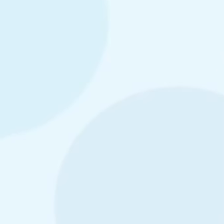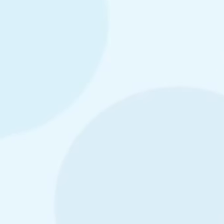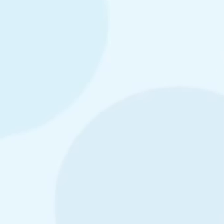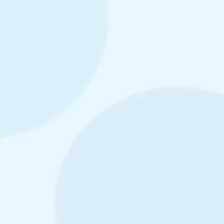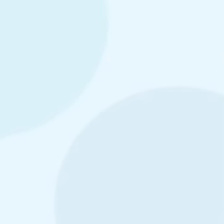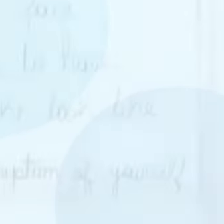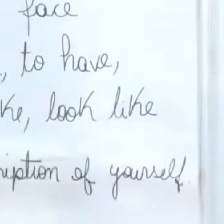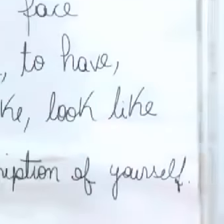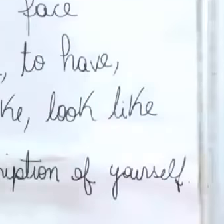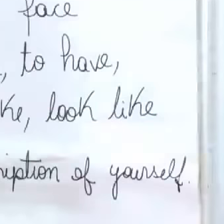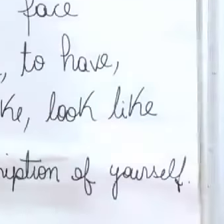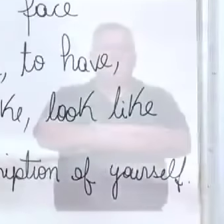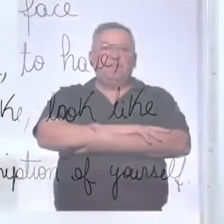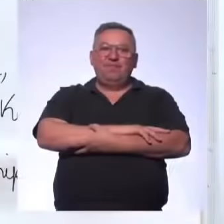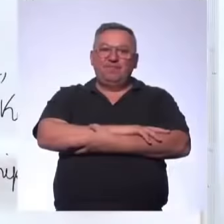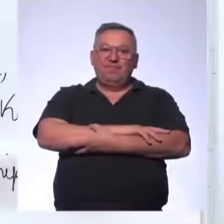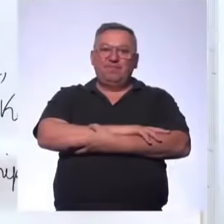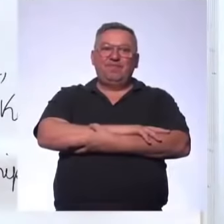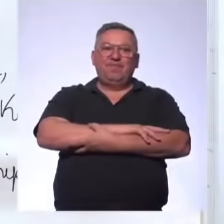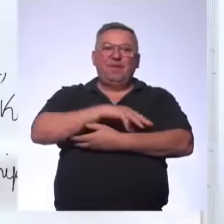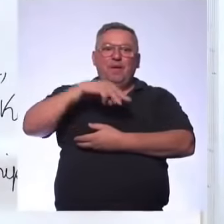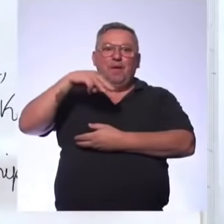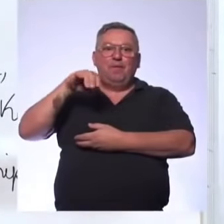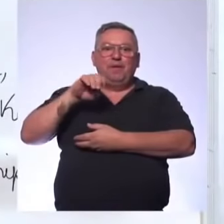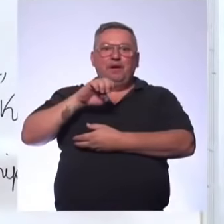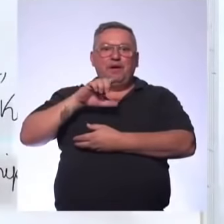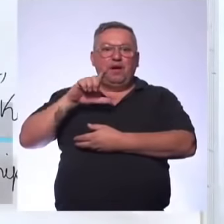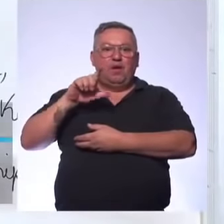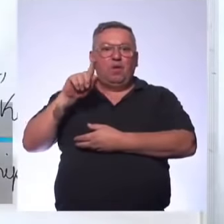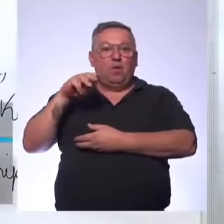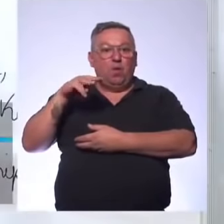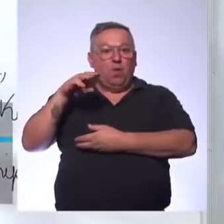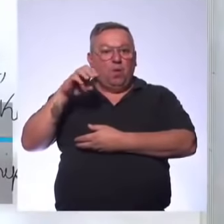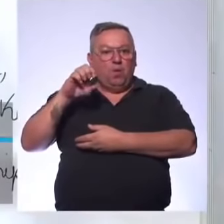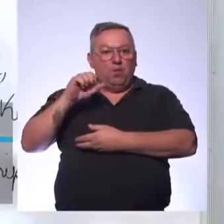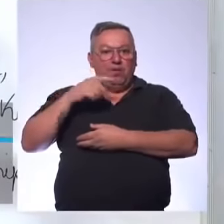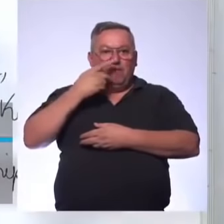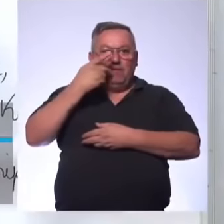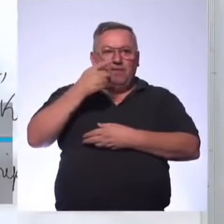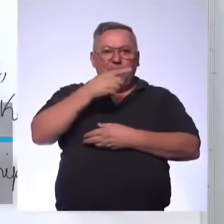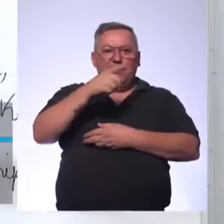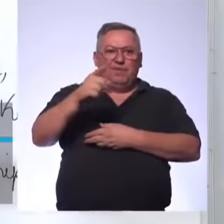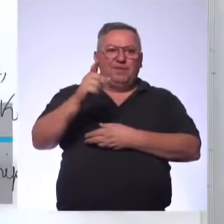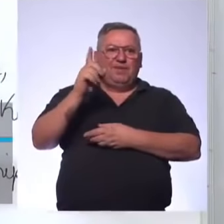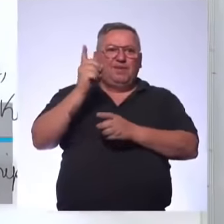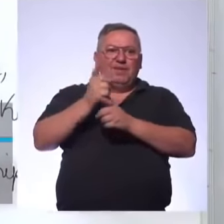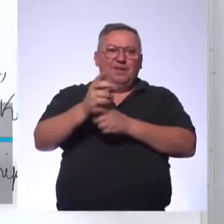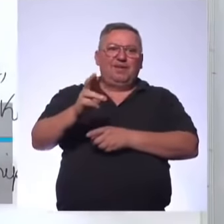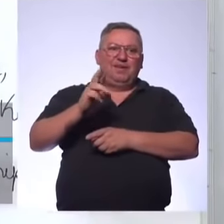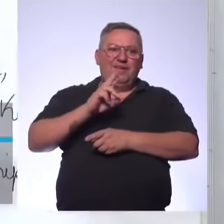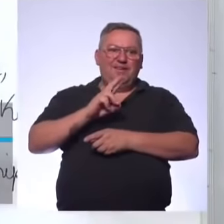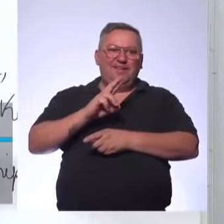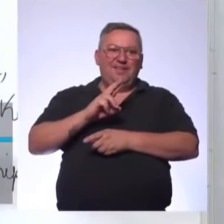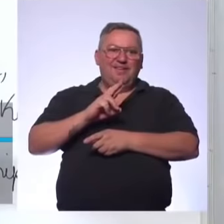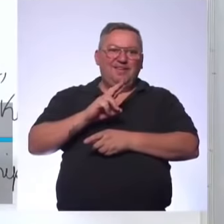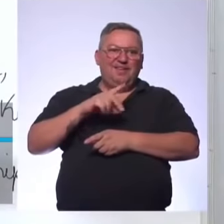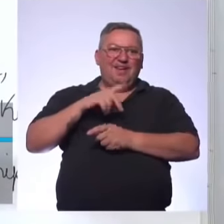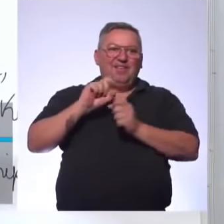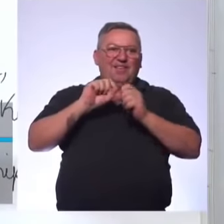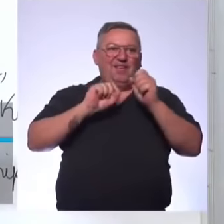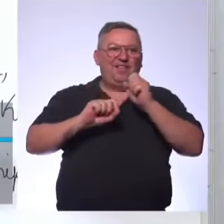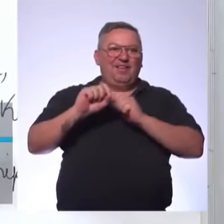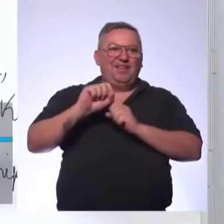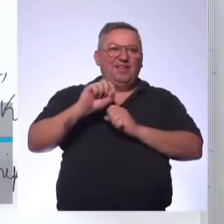E aí o Miguel Gomes eu não pedi para falar inglês eu pedi para você ou sua resposta no texto e já